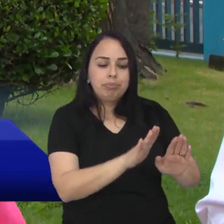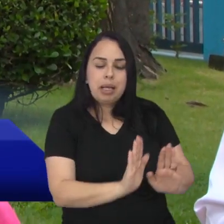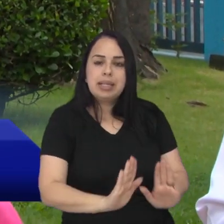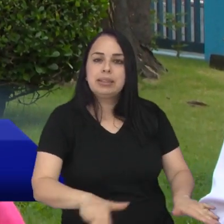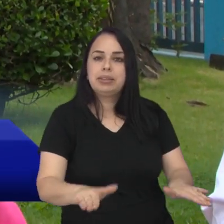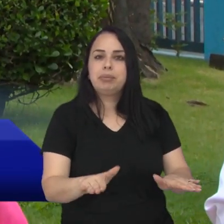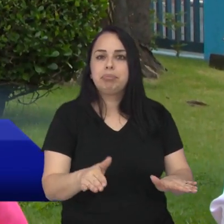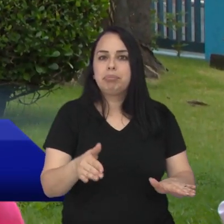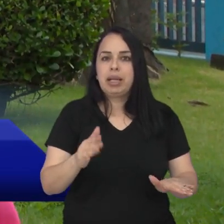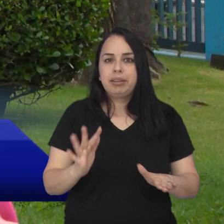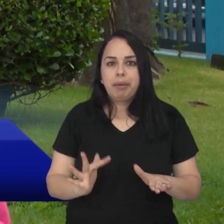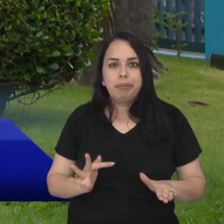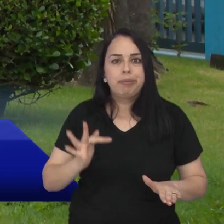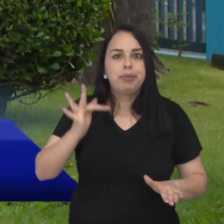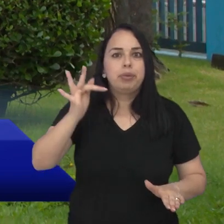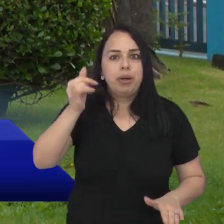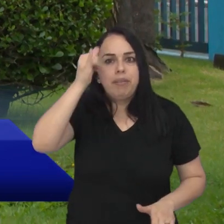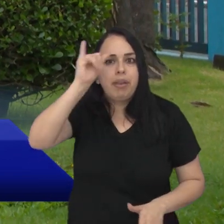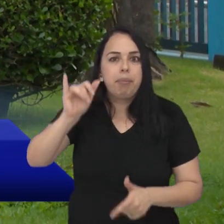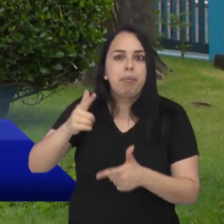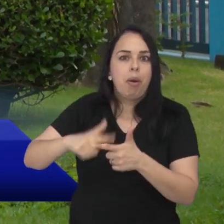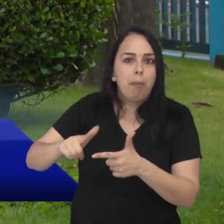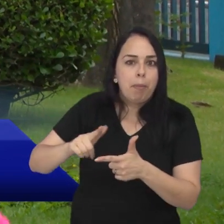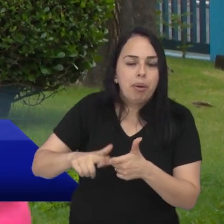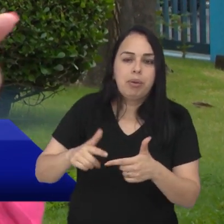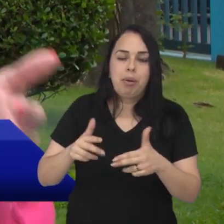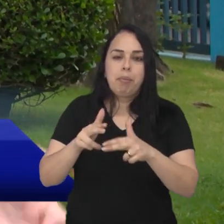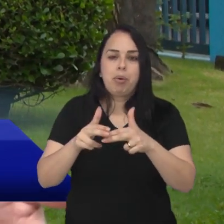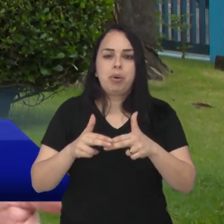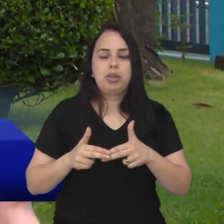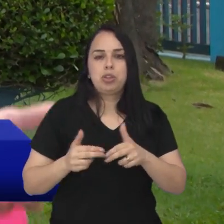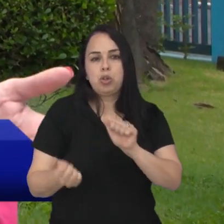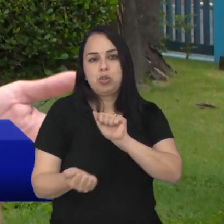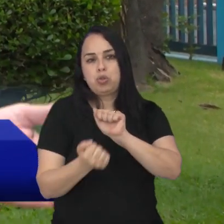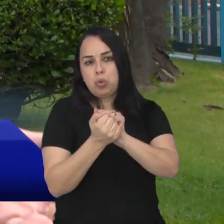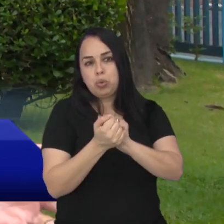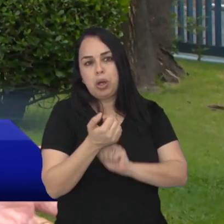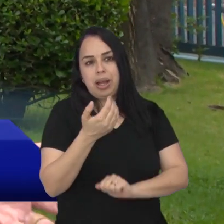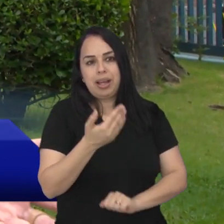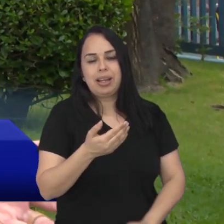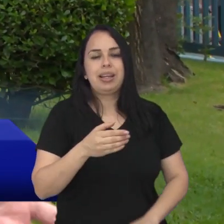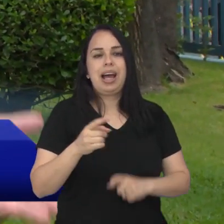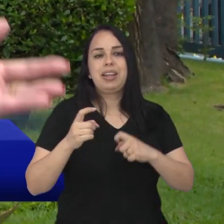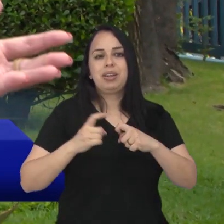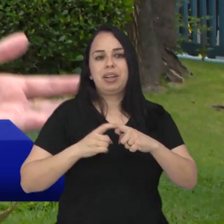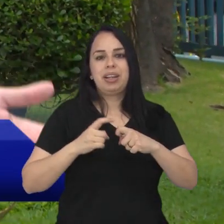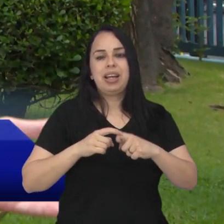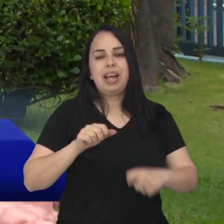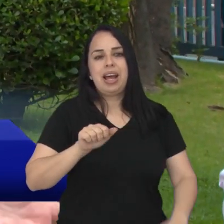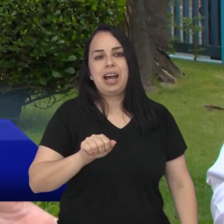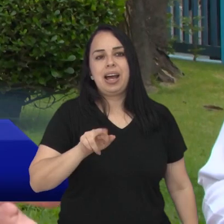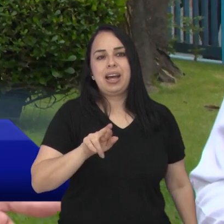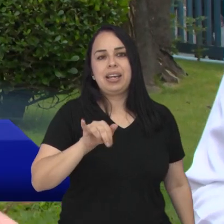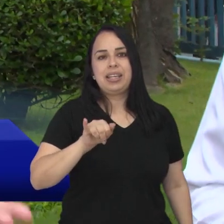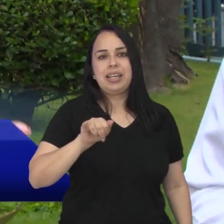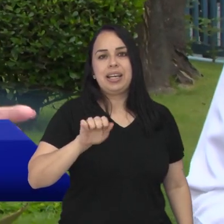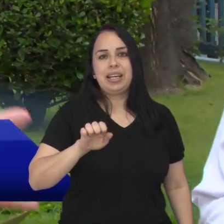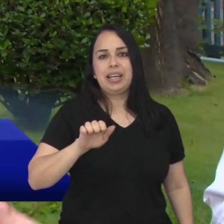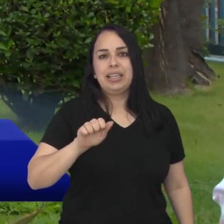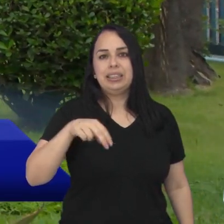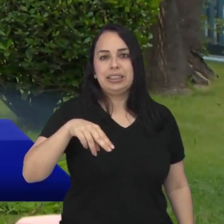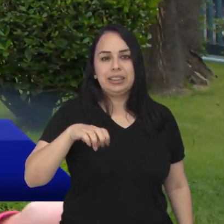na infância para evitar uma série de problemas. Sobre este assunto, eu já estou aqui com a doutora Ariane Gabriel,